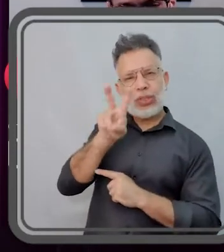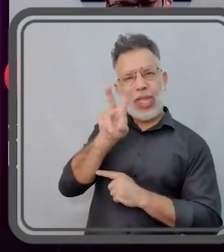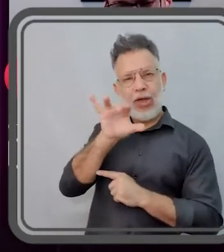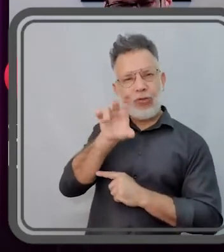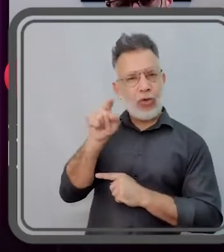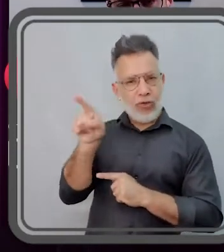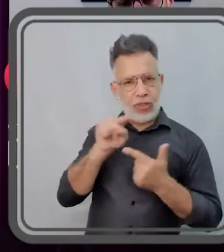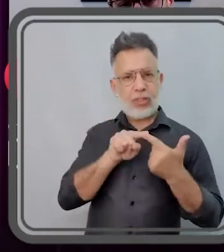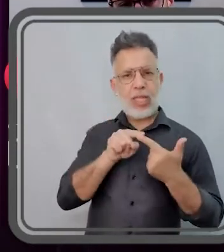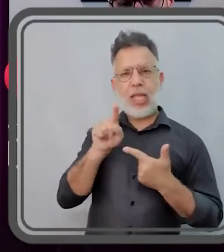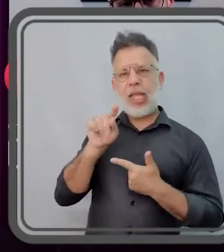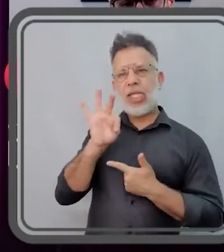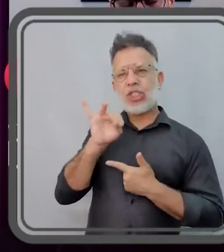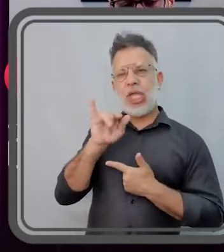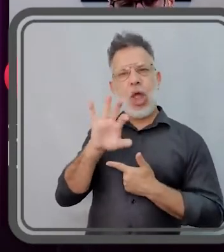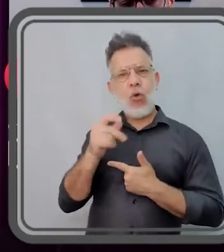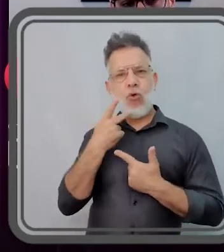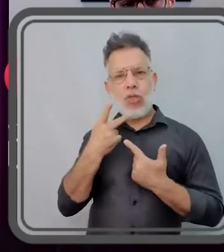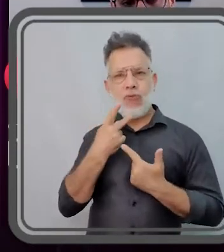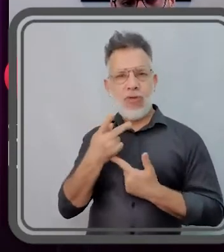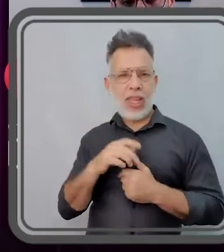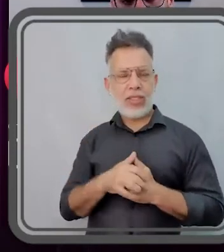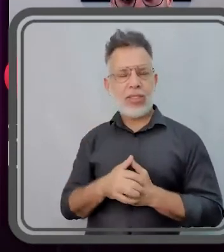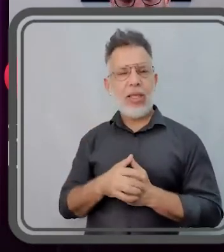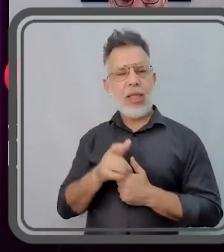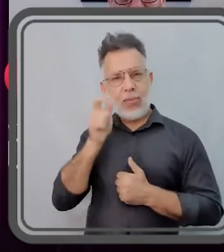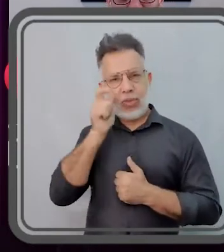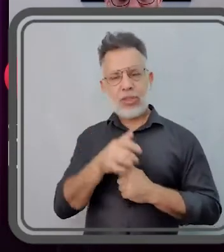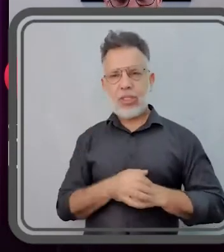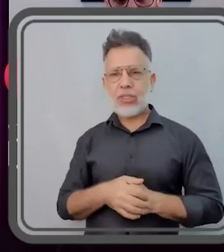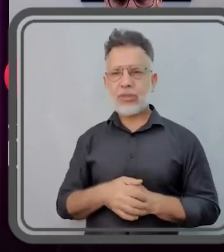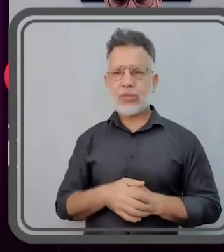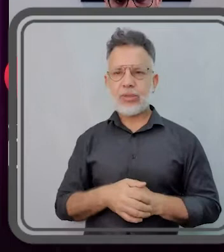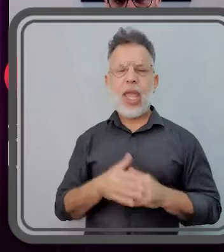Thiago vocês estão falando, tá? E